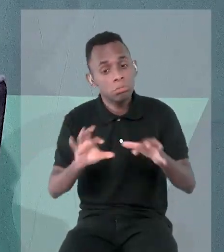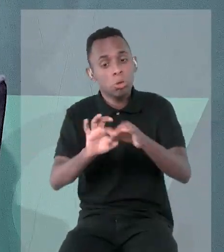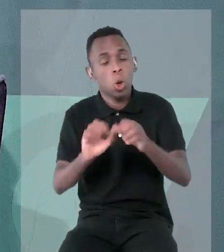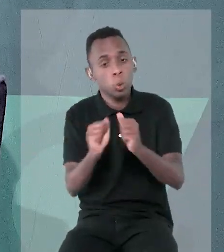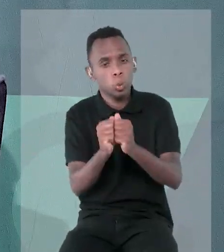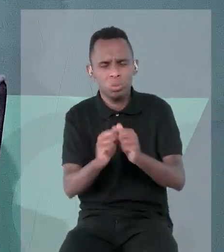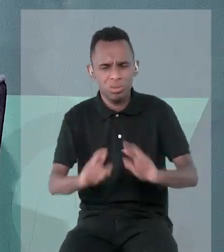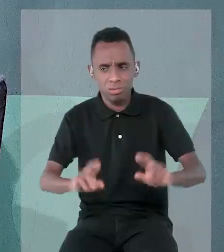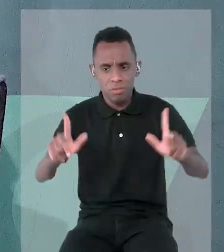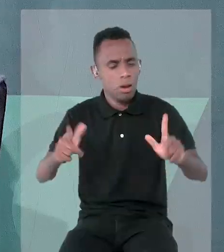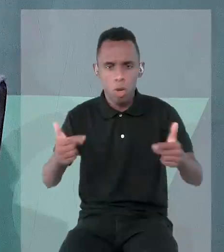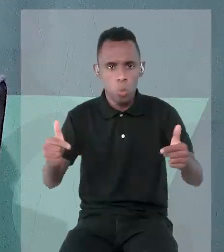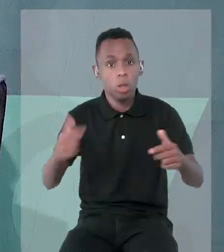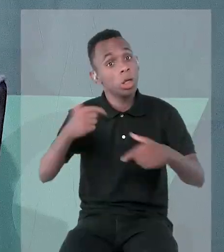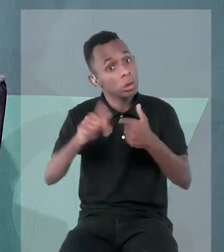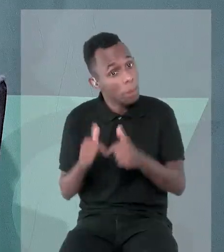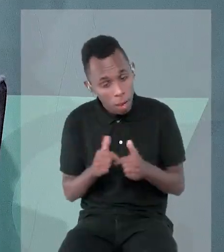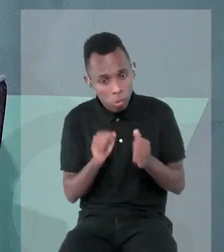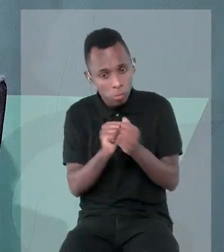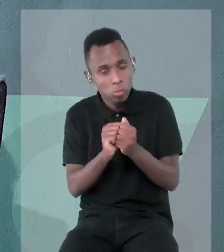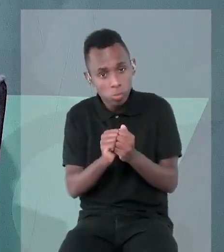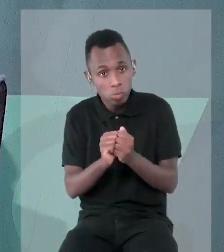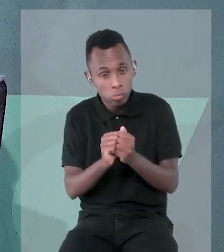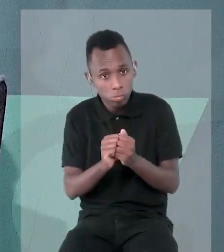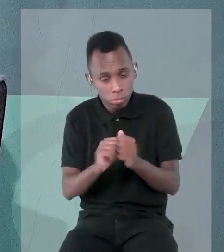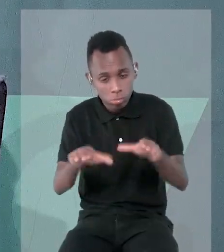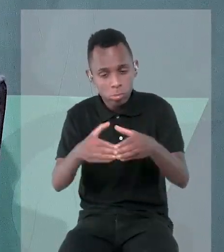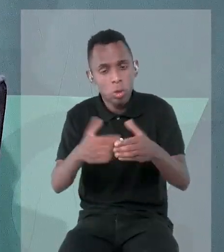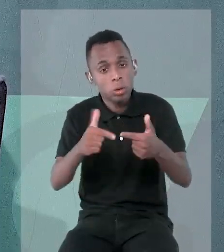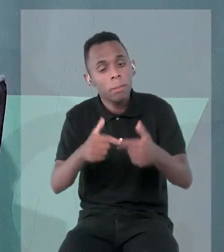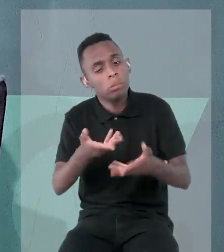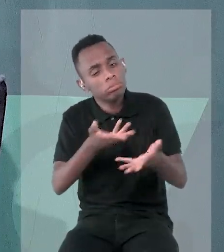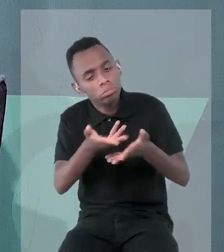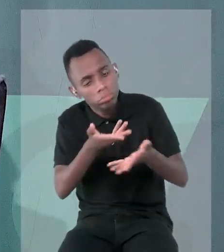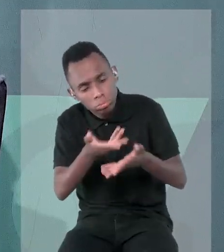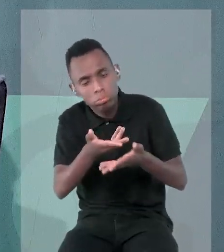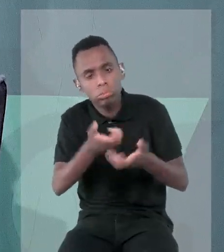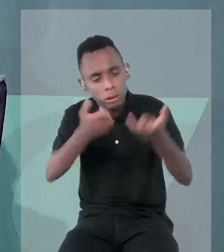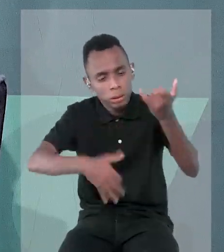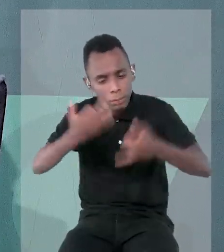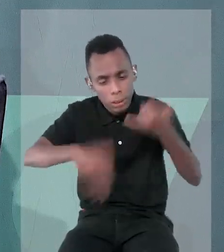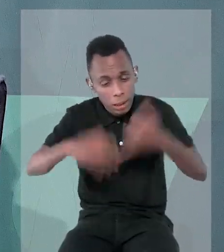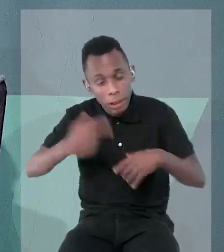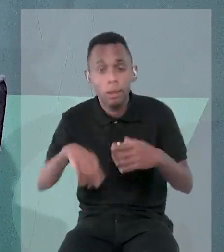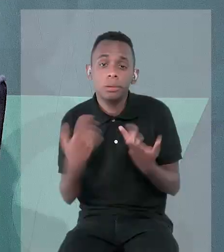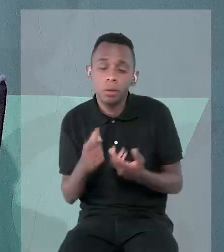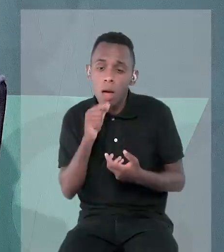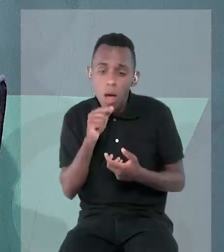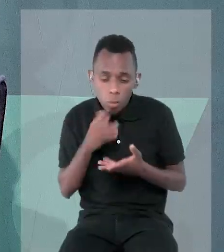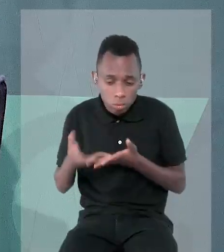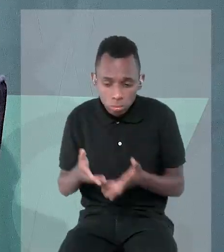então não tem essa diferença. Então nós estamos trabalhando com os agricultores, num trabalho de mobilização, né? Então nós vamos recuperar